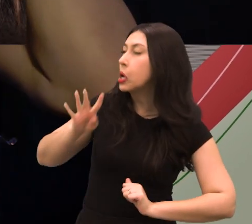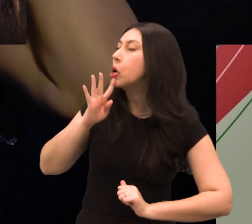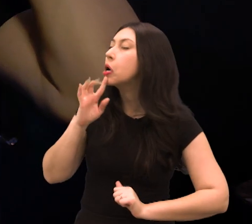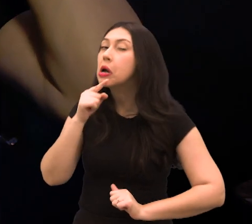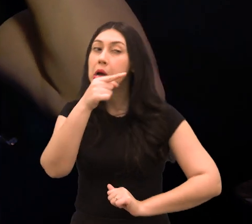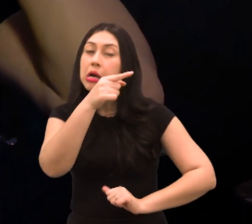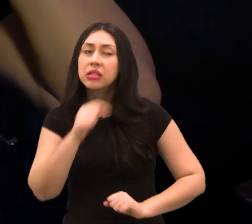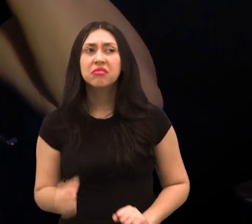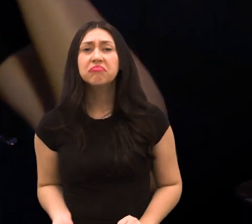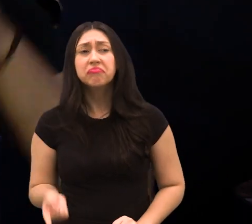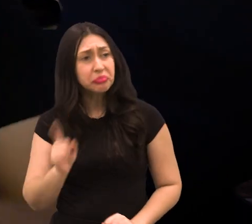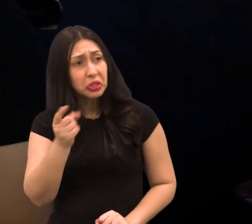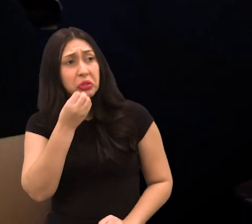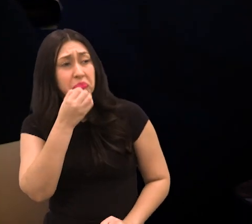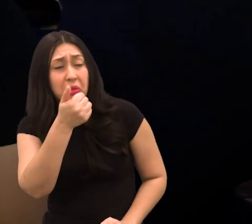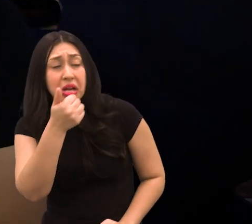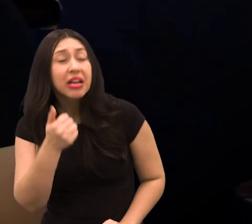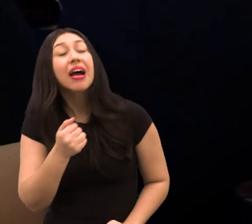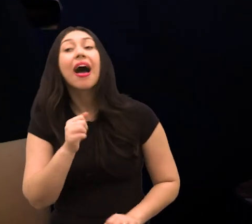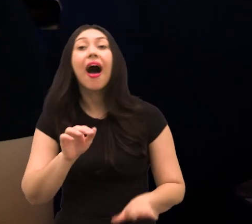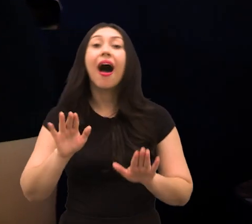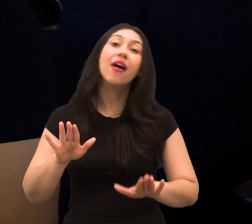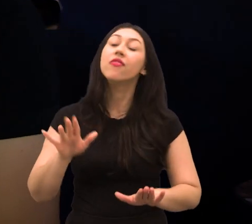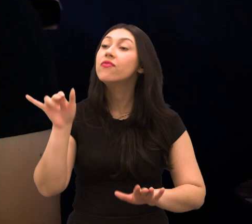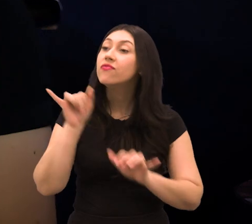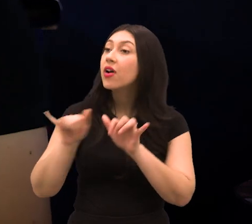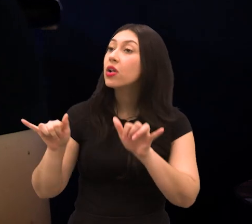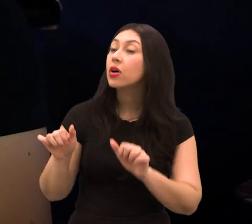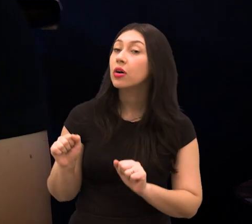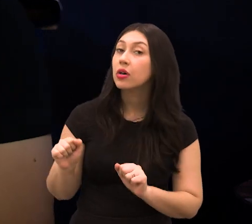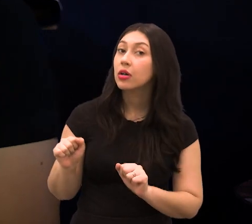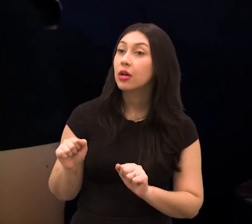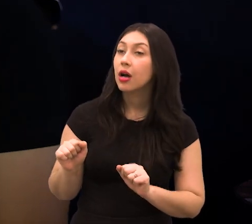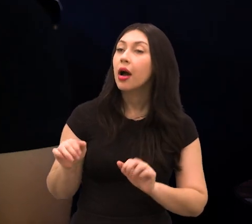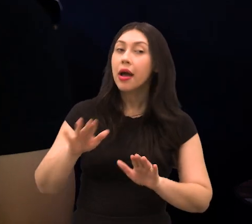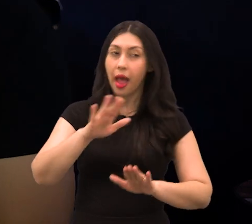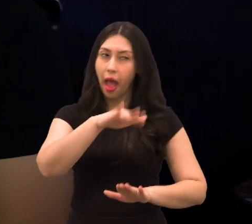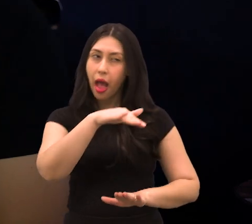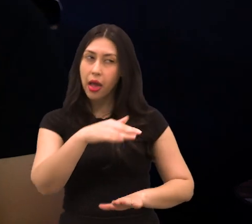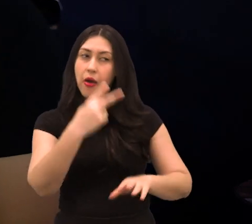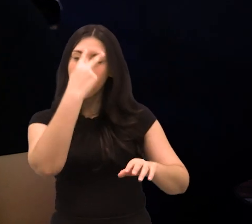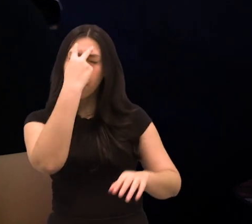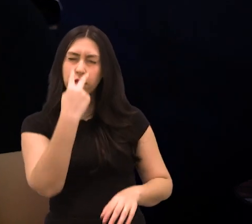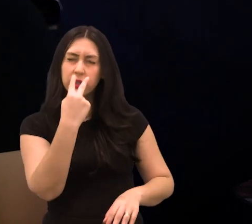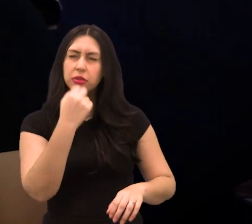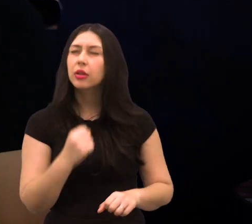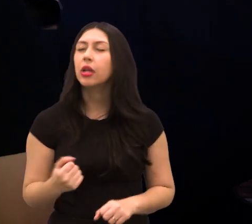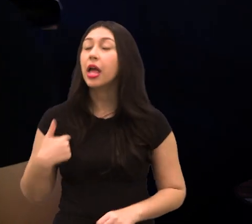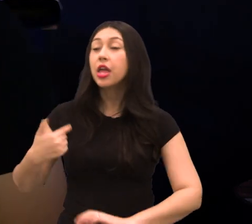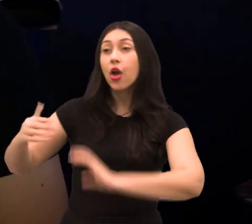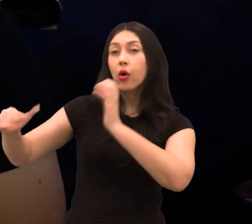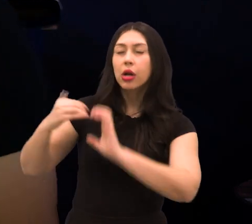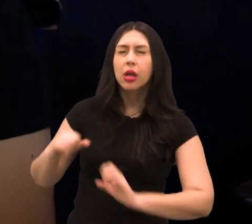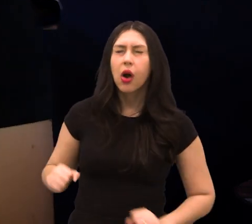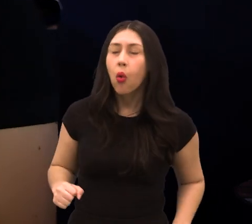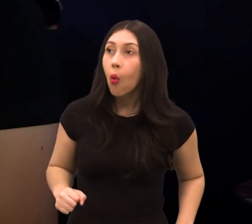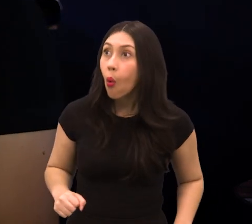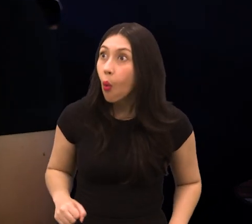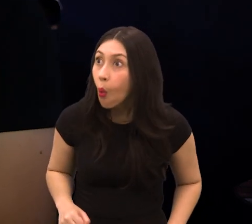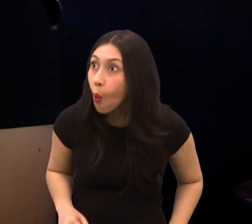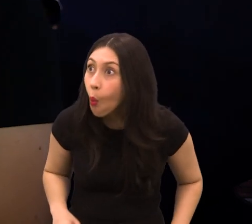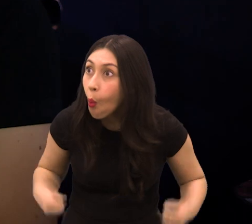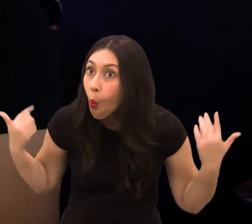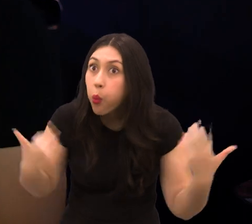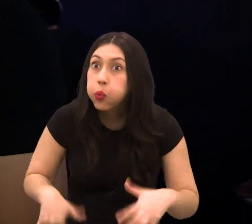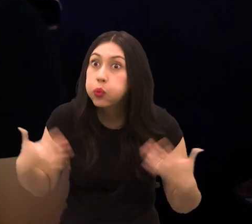esse cara aqui? Daniel, não, tudo bem, prazer. Aí falou, ó, fecha os olhos aí. Eu comecei a cantar, o Daniel abriu o olho,